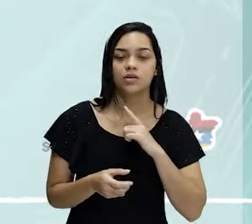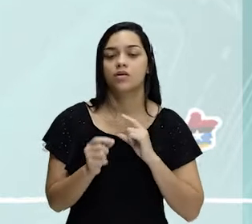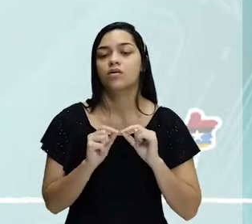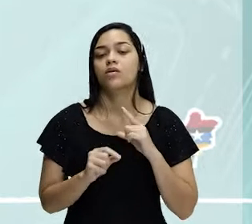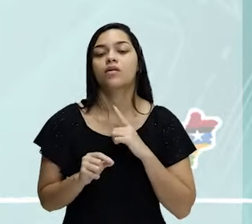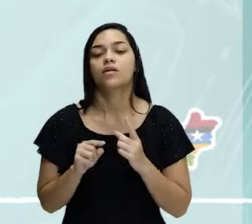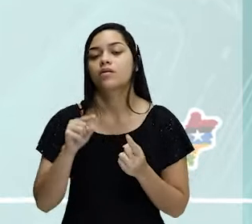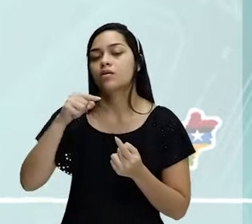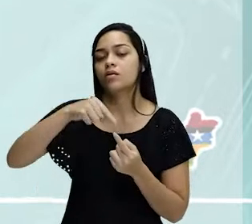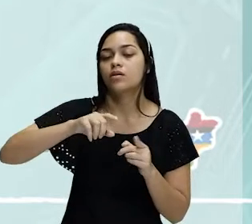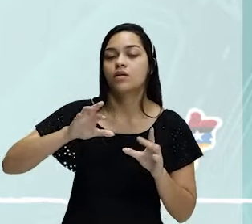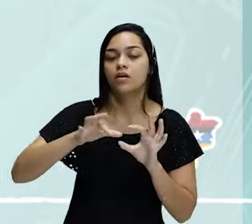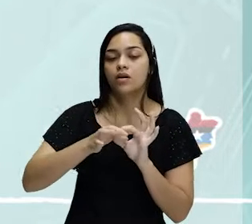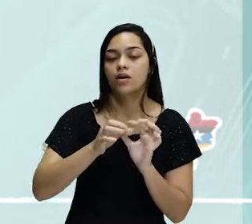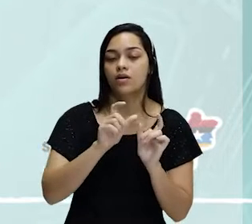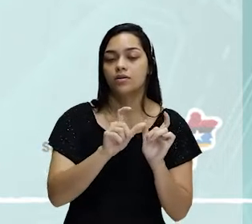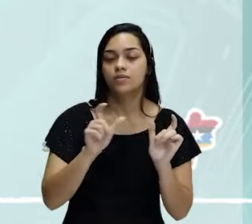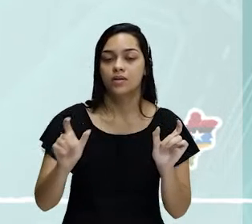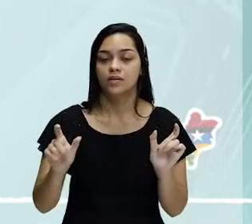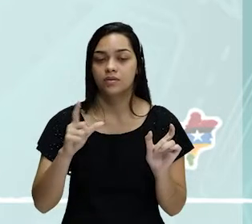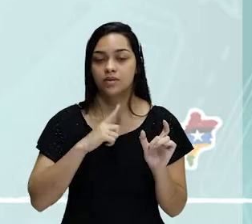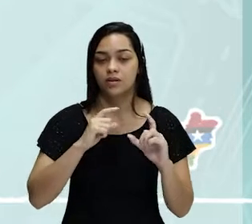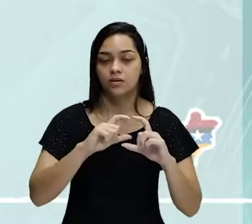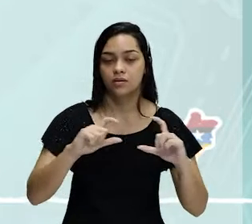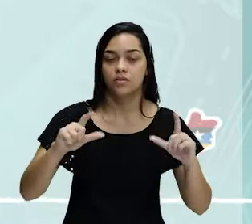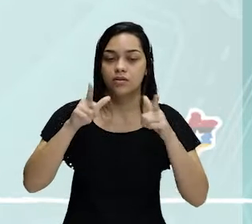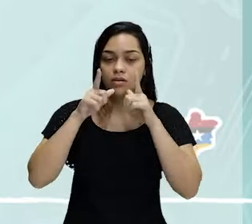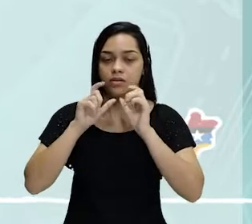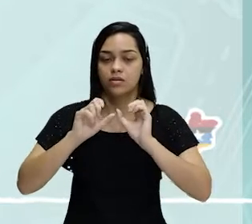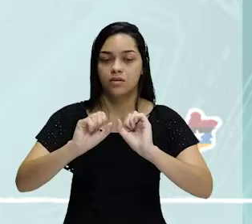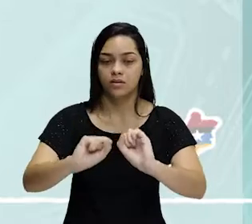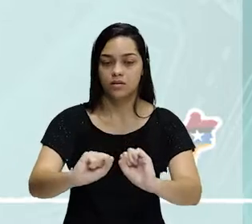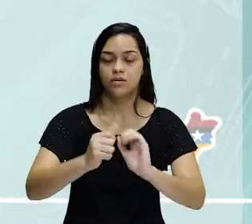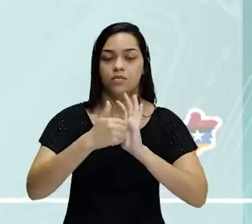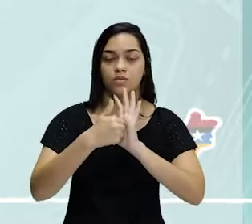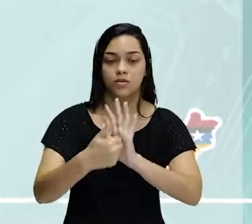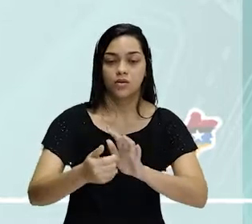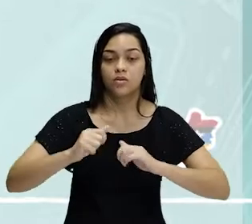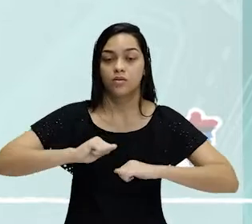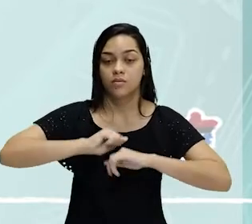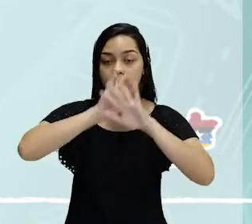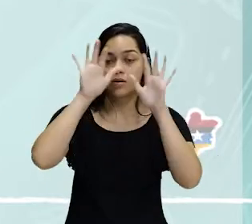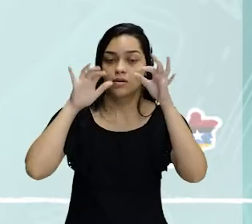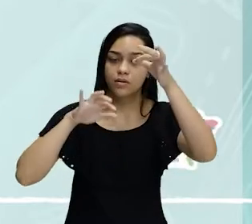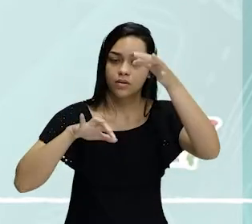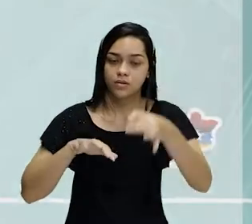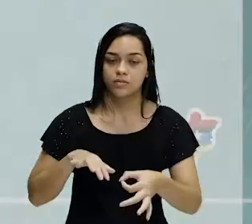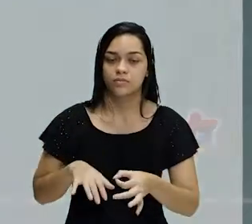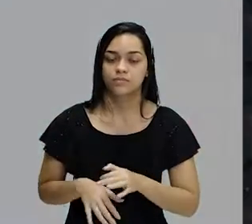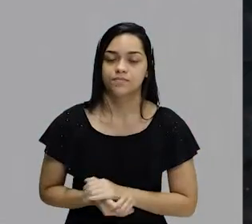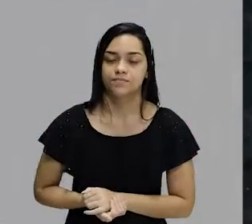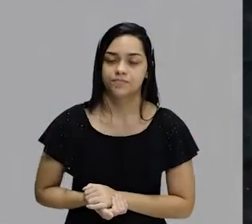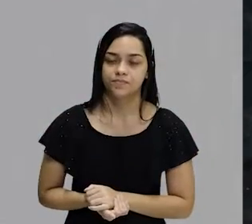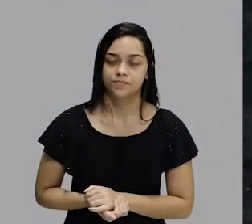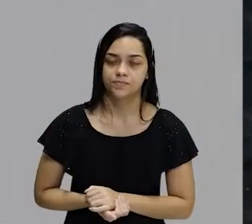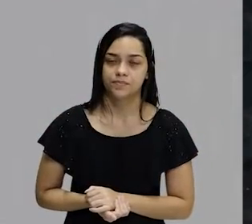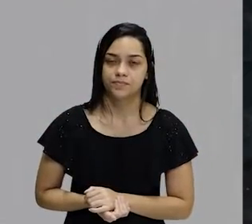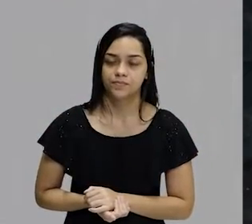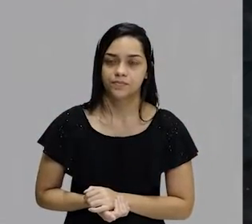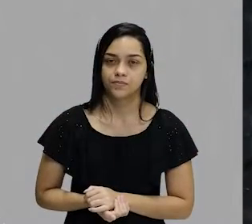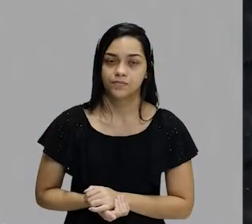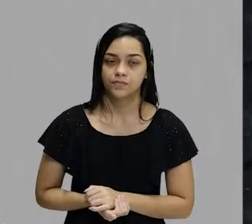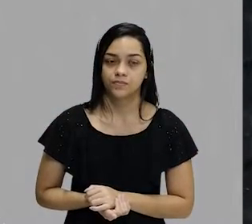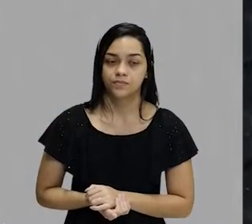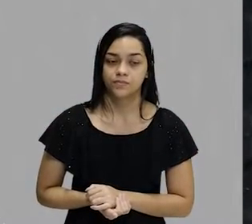têm por finalidade ligar os termos dentre um enunciado linguístico,